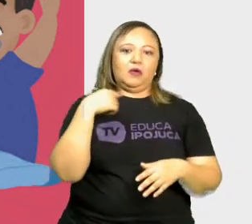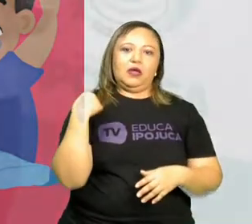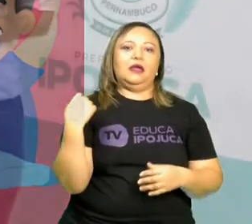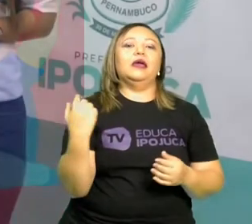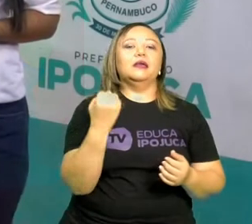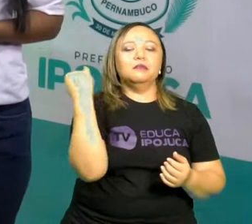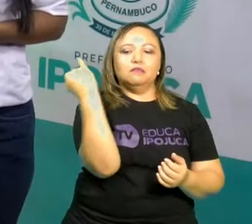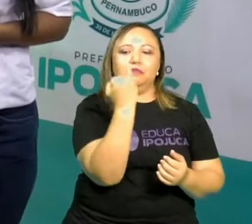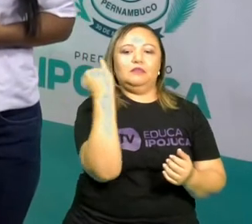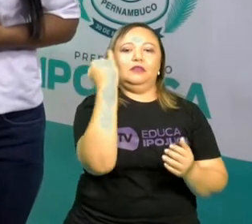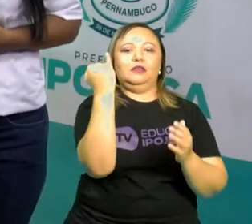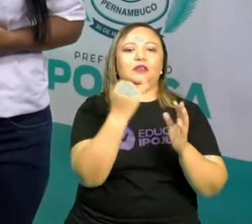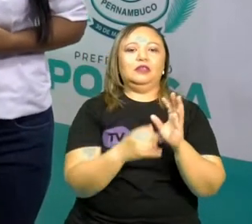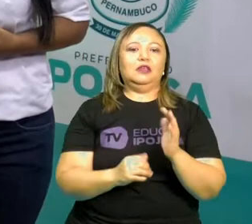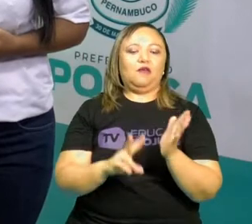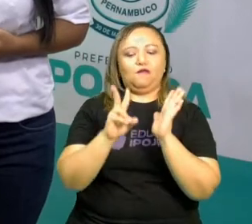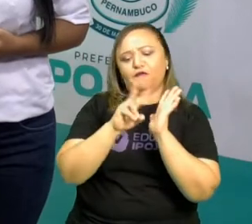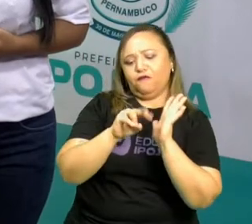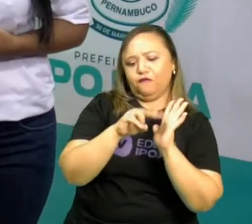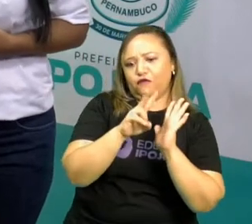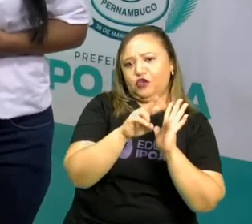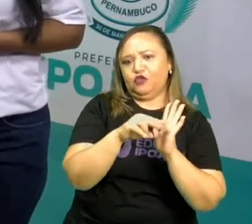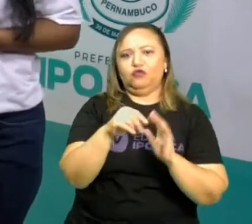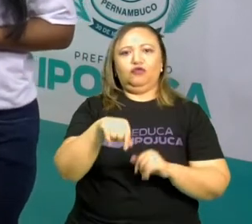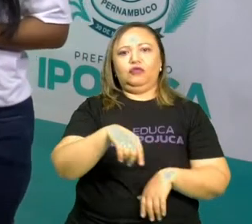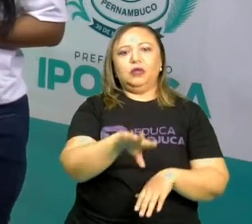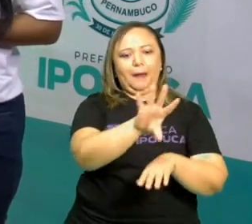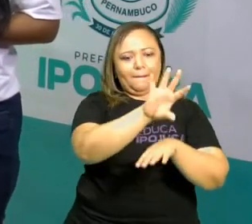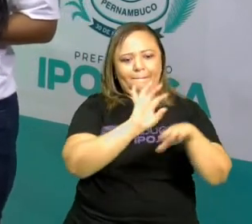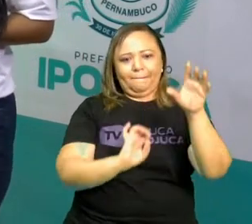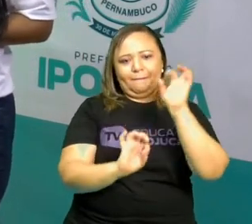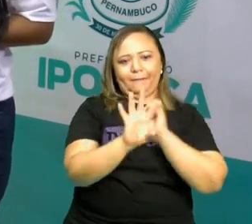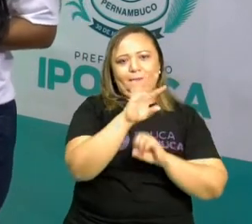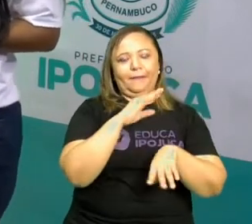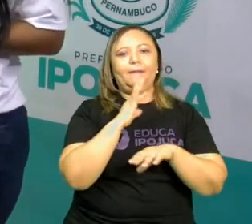nos fazer nenhum mal.